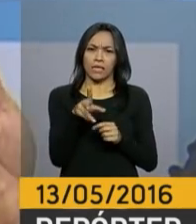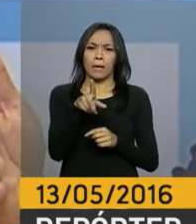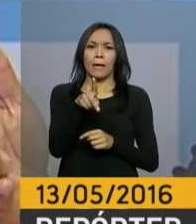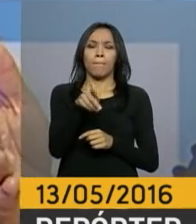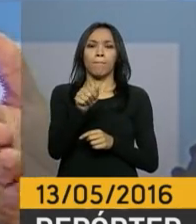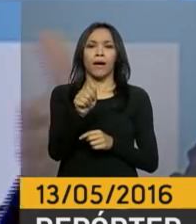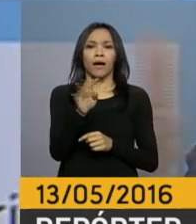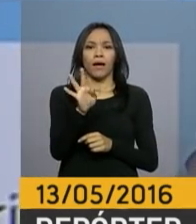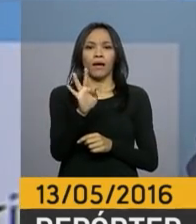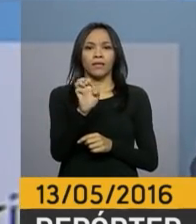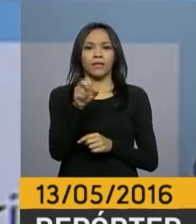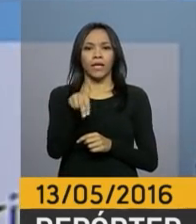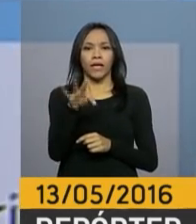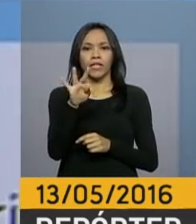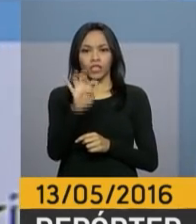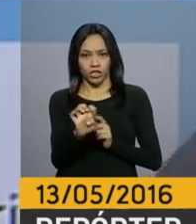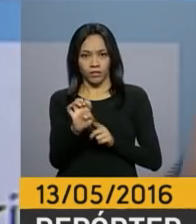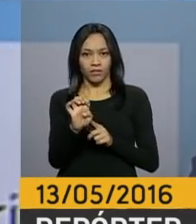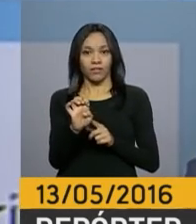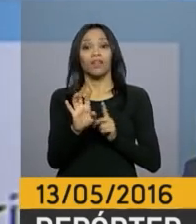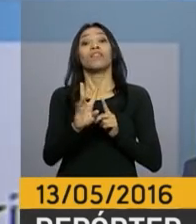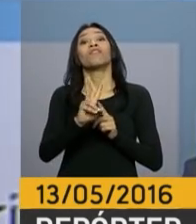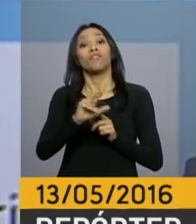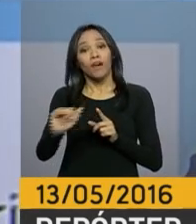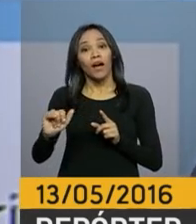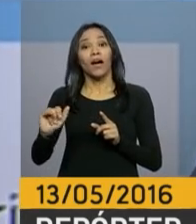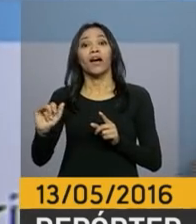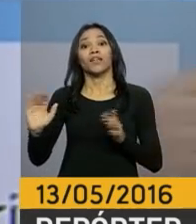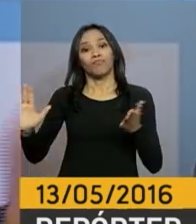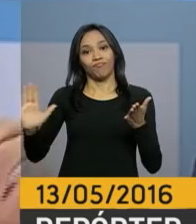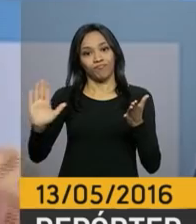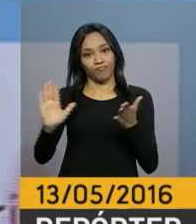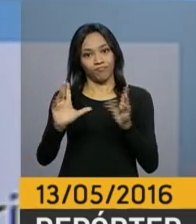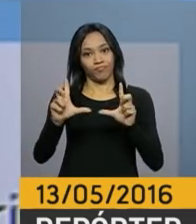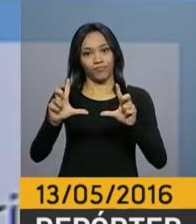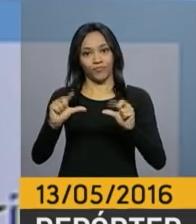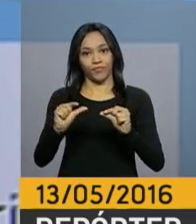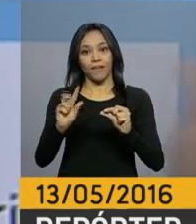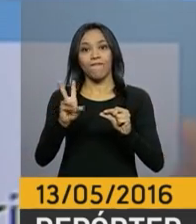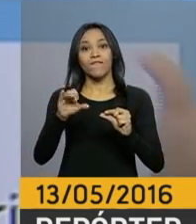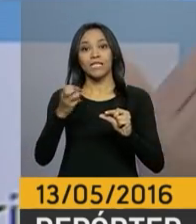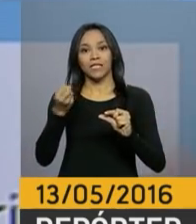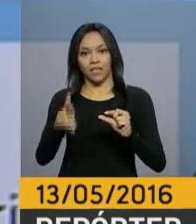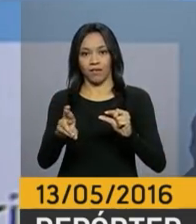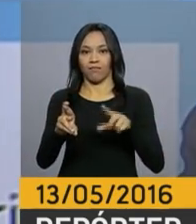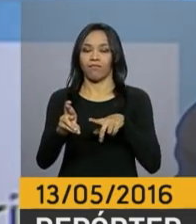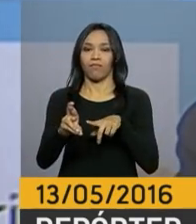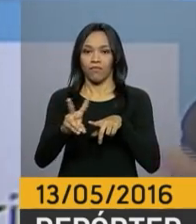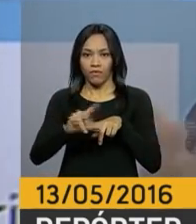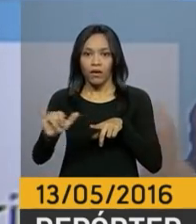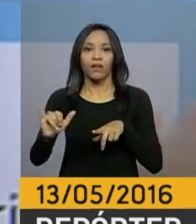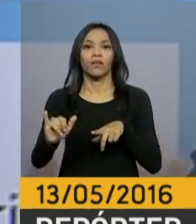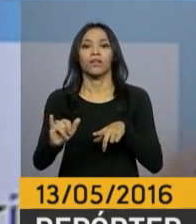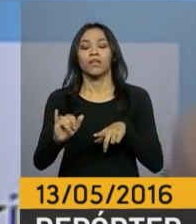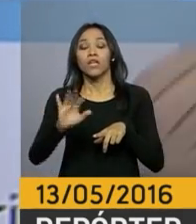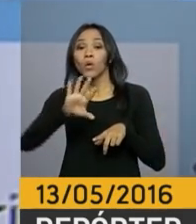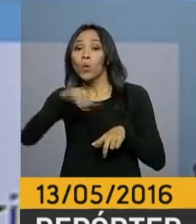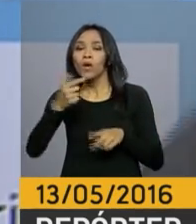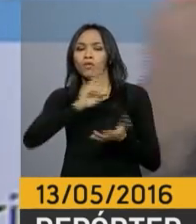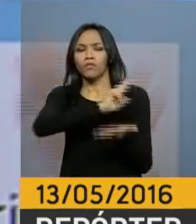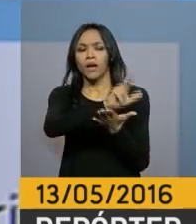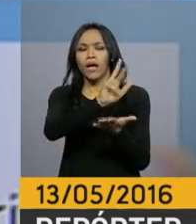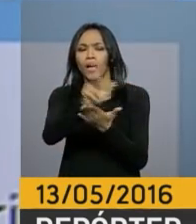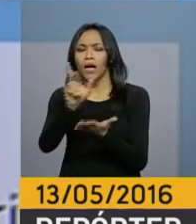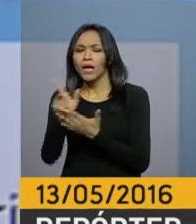vencer e quando a patente vencer e vários Laboratórios começarem a produzir aquela solução aquela